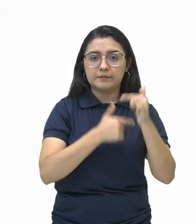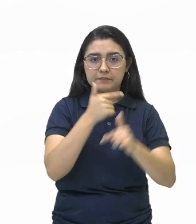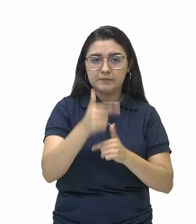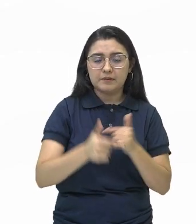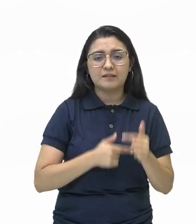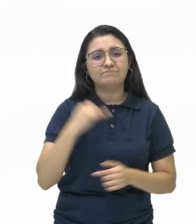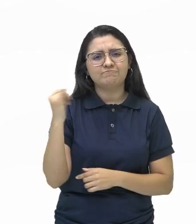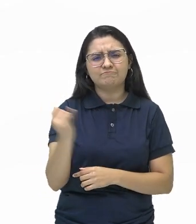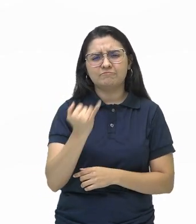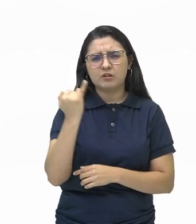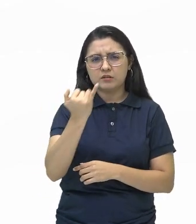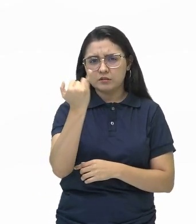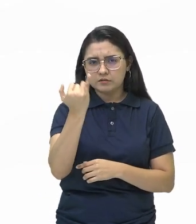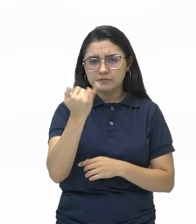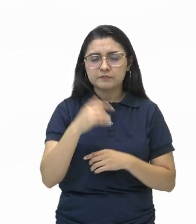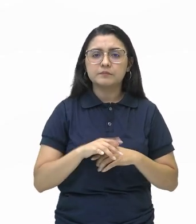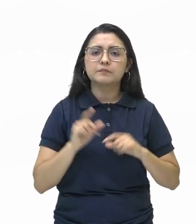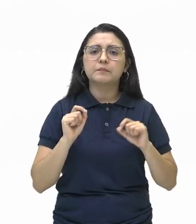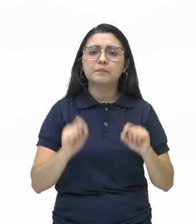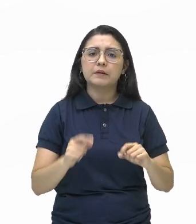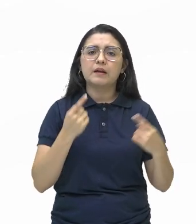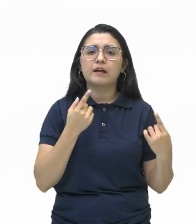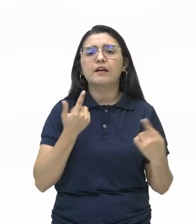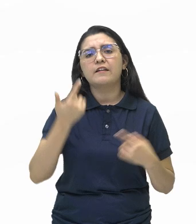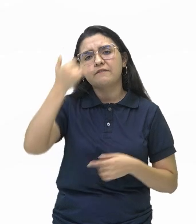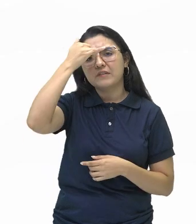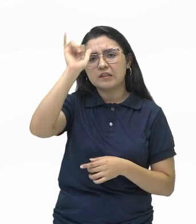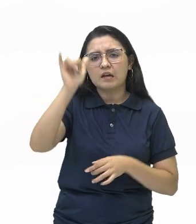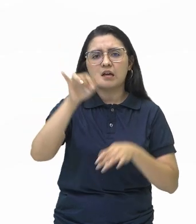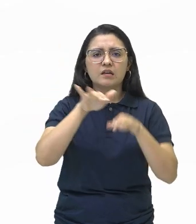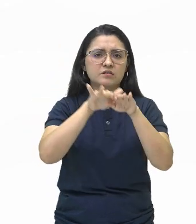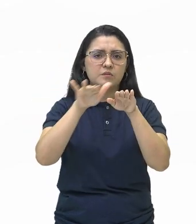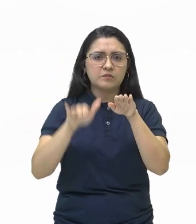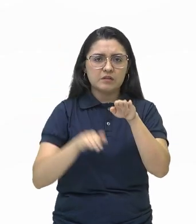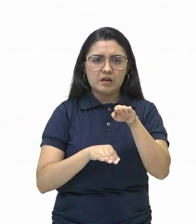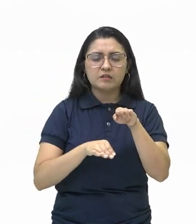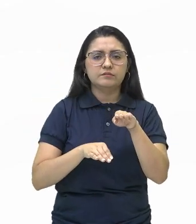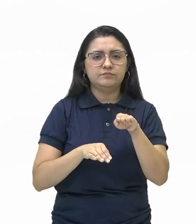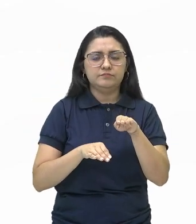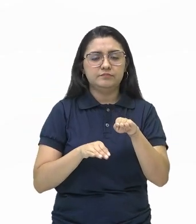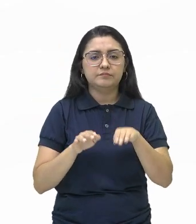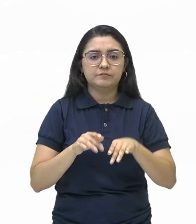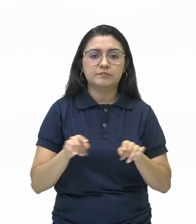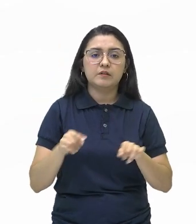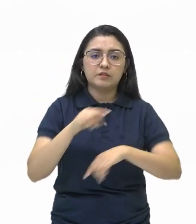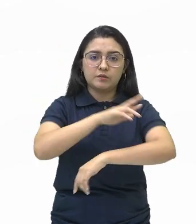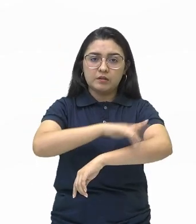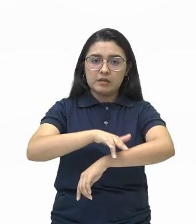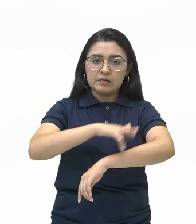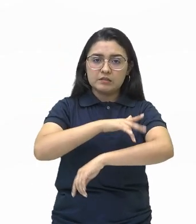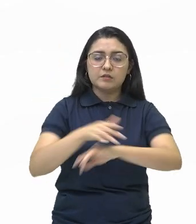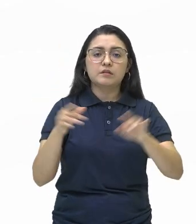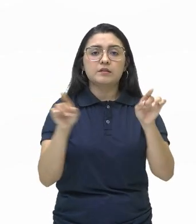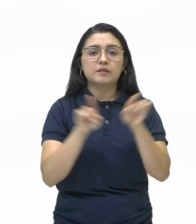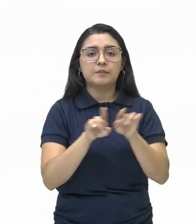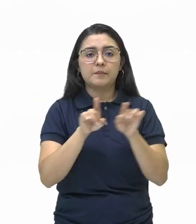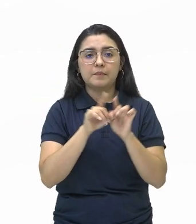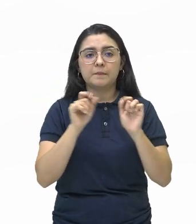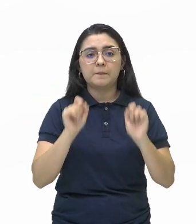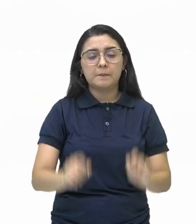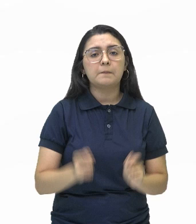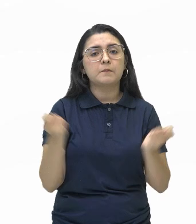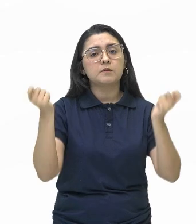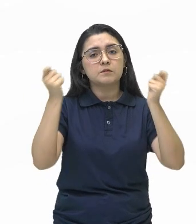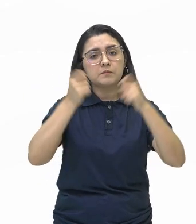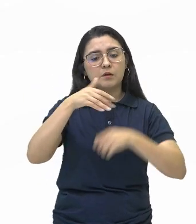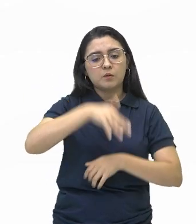ser fundamental para combater essas desigualdades, combater a desigualdade racial e criar um